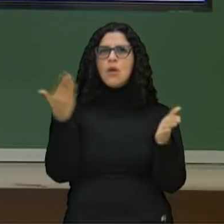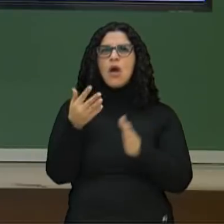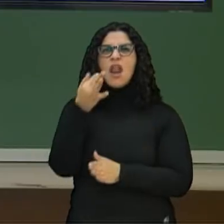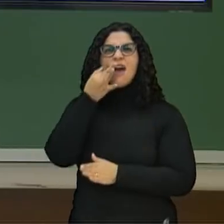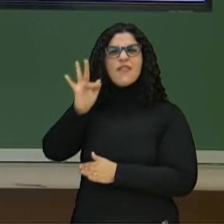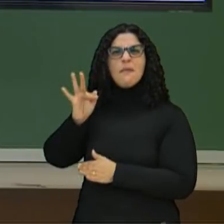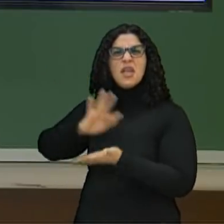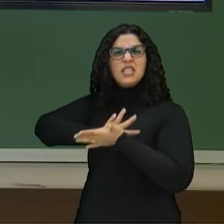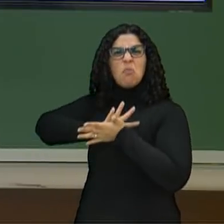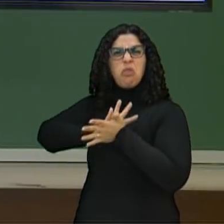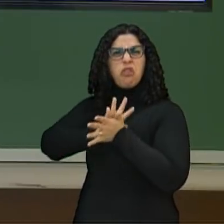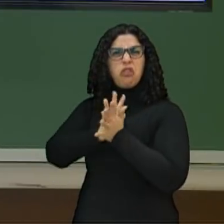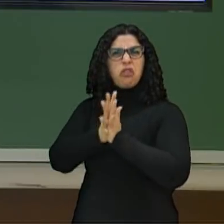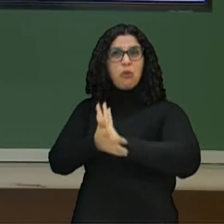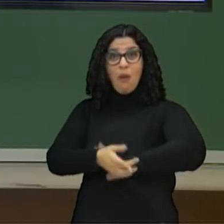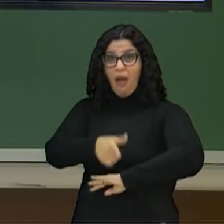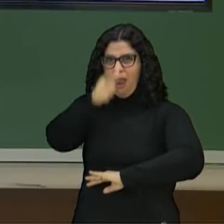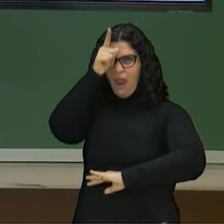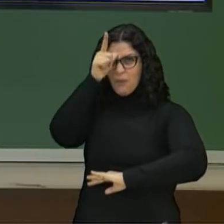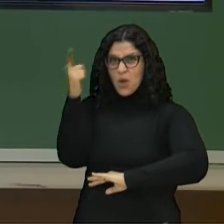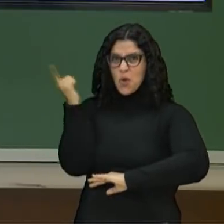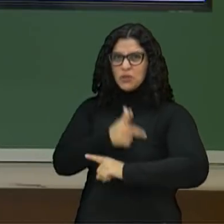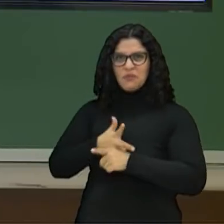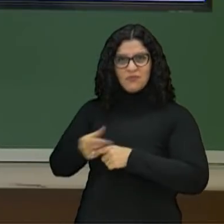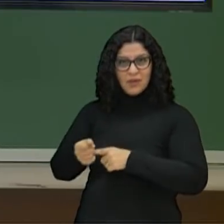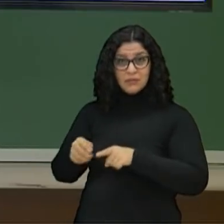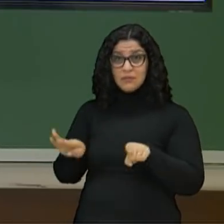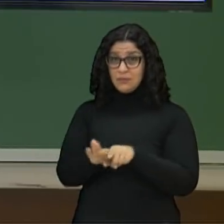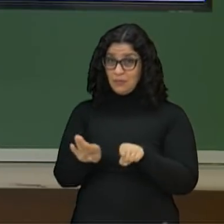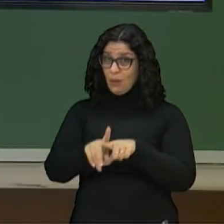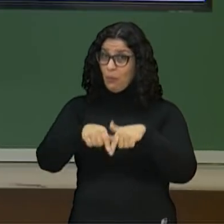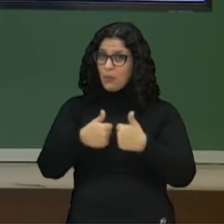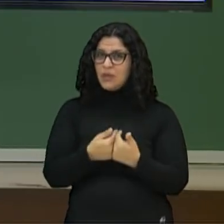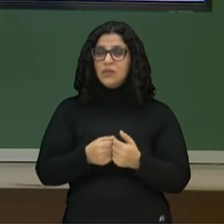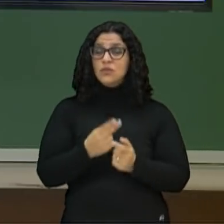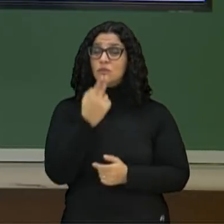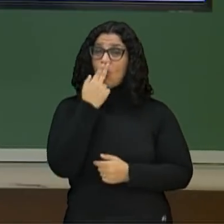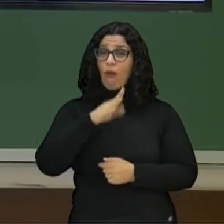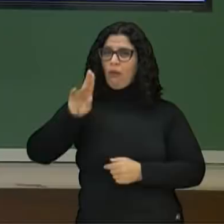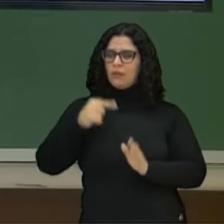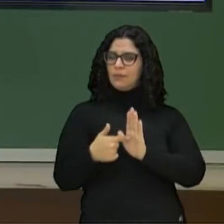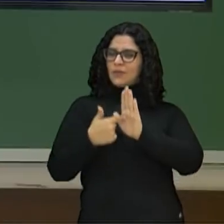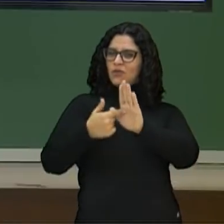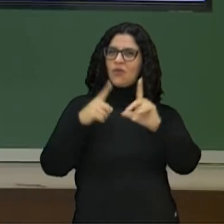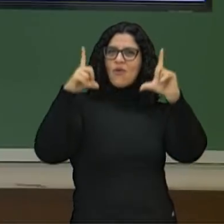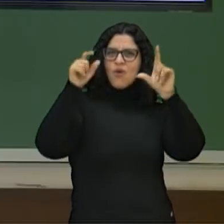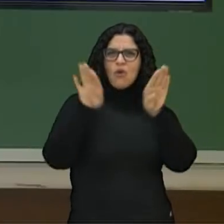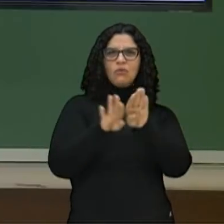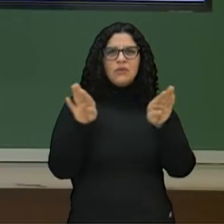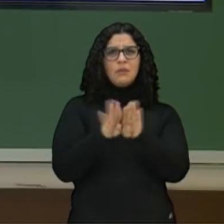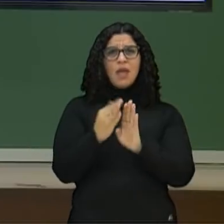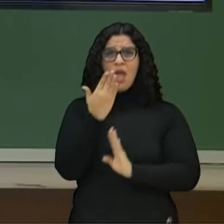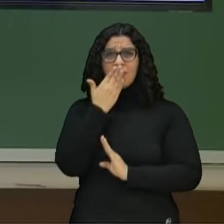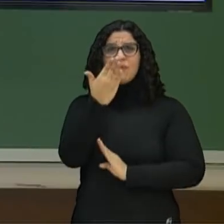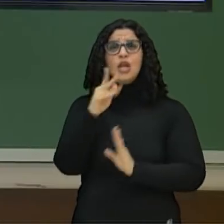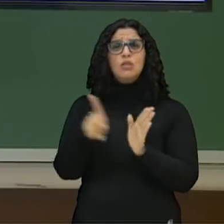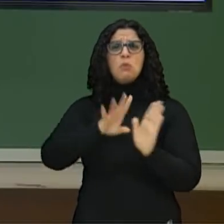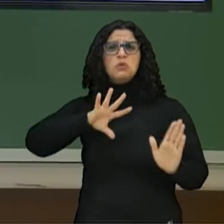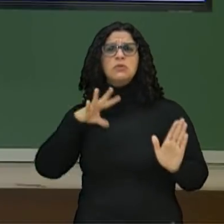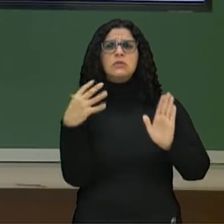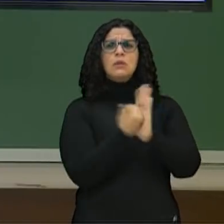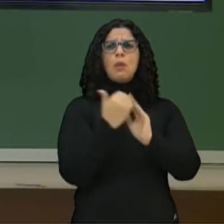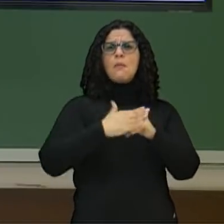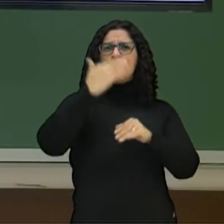foi derrotada pela Alemanha. E o Hitler, então, divulgou essa e outras fotos dele em frente ao maior símbolo